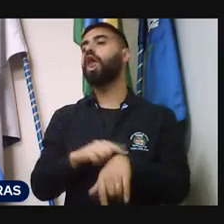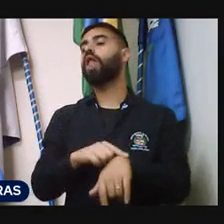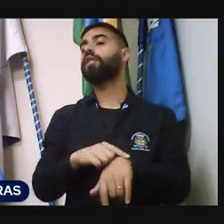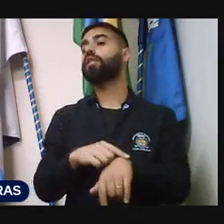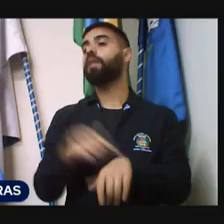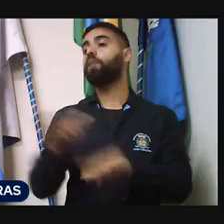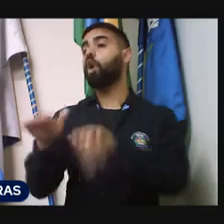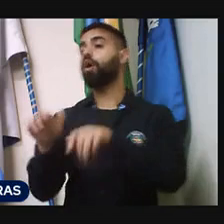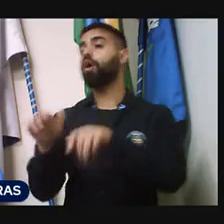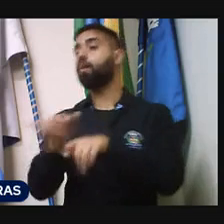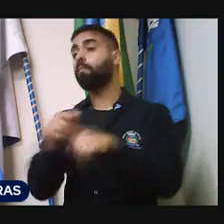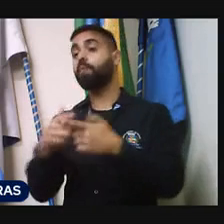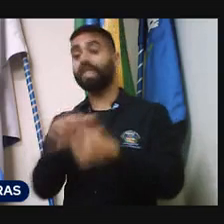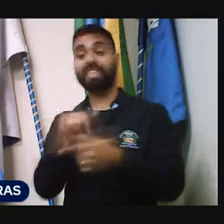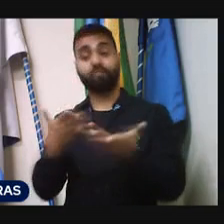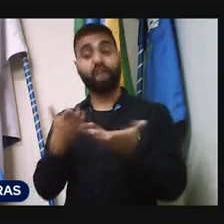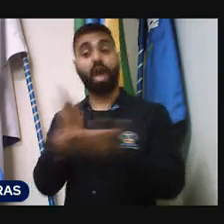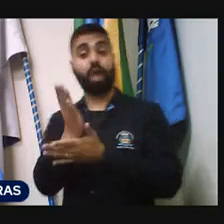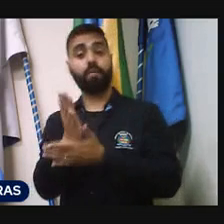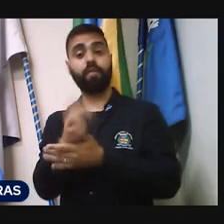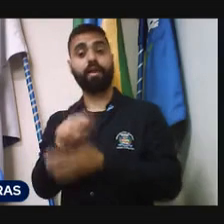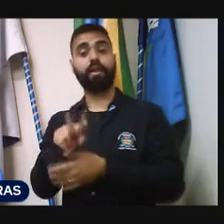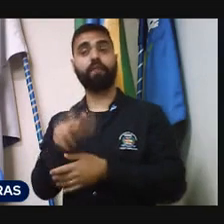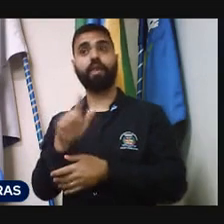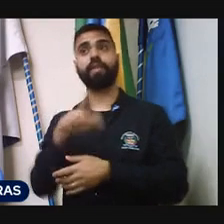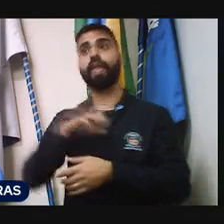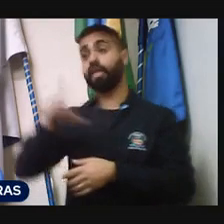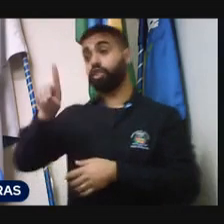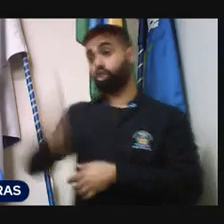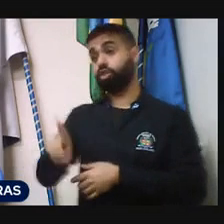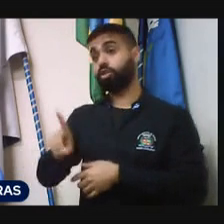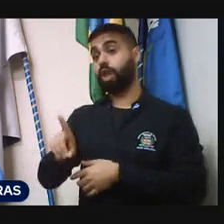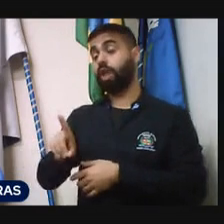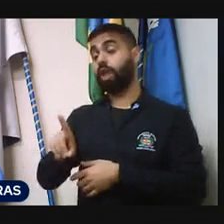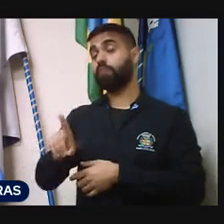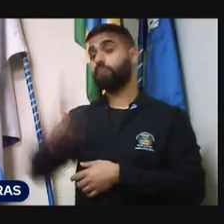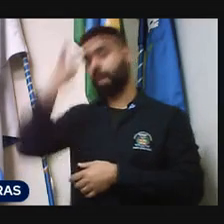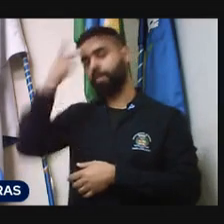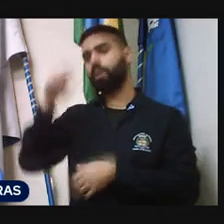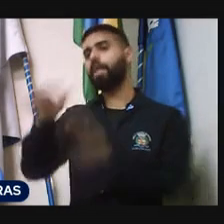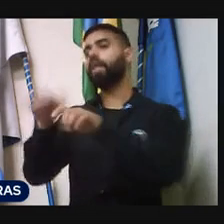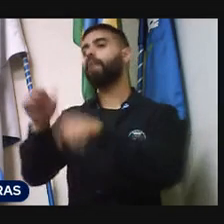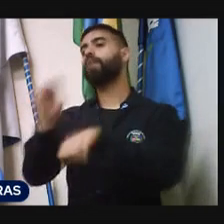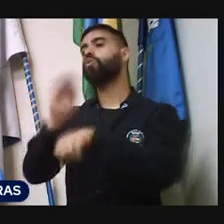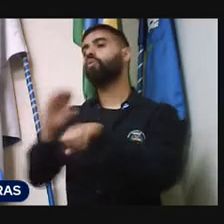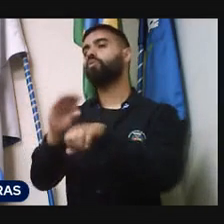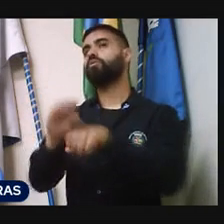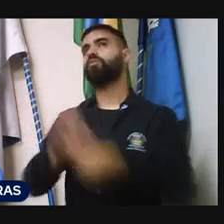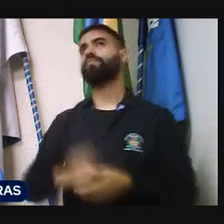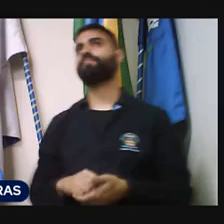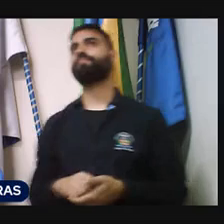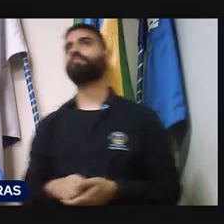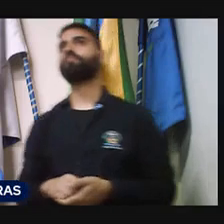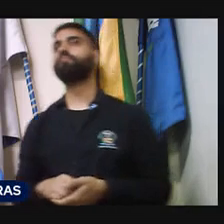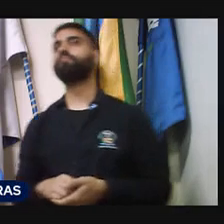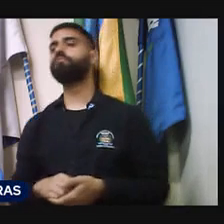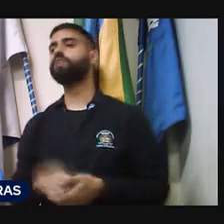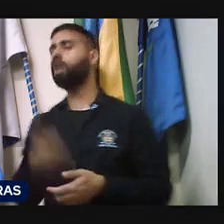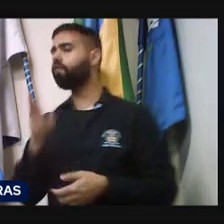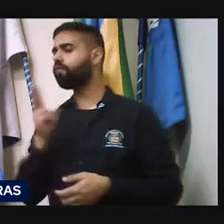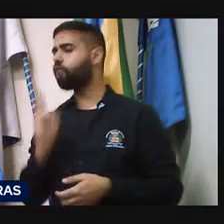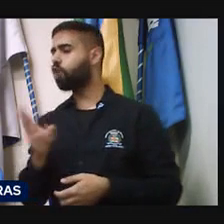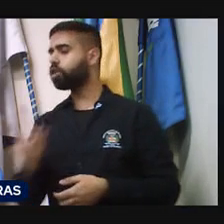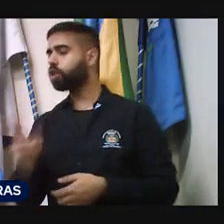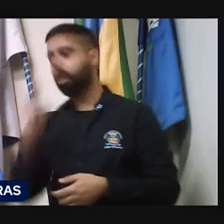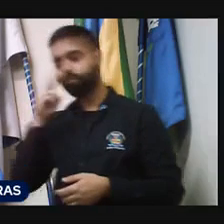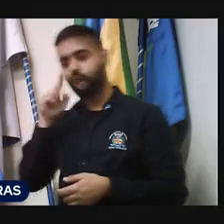dentro do número de vagas vira direito líquido e certo para que eles possam ser Oi gente vai acompanhar isso